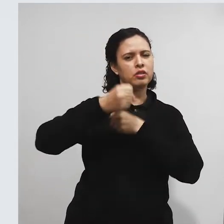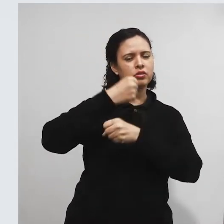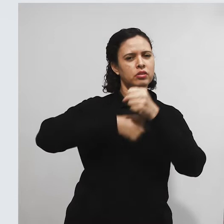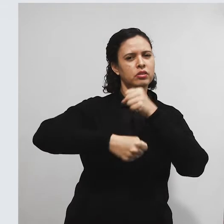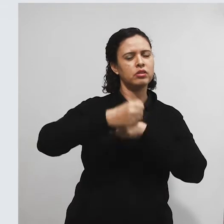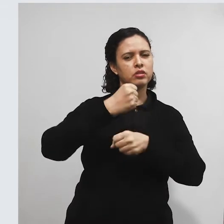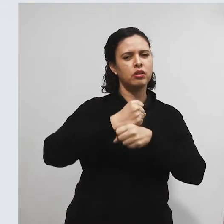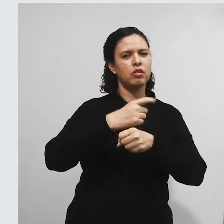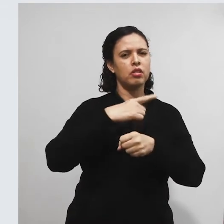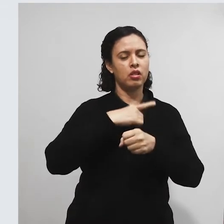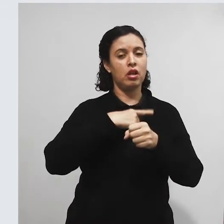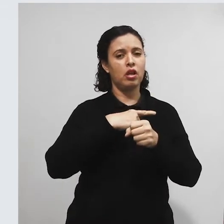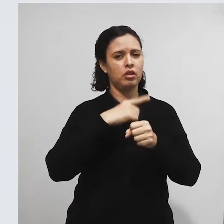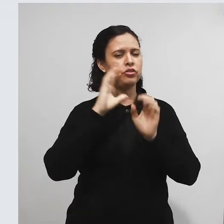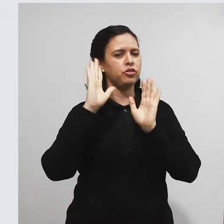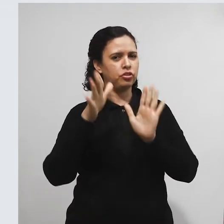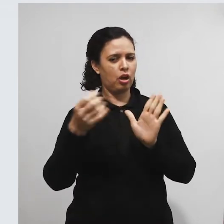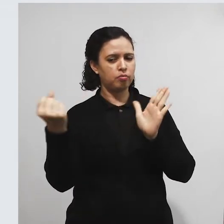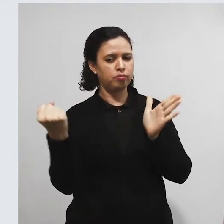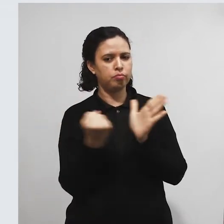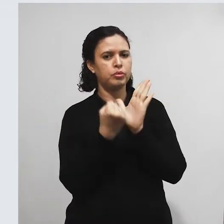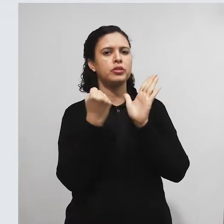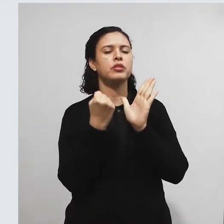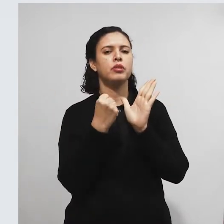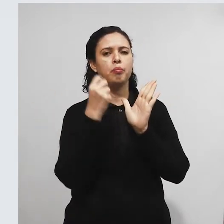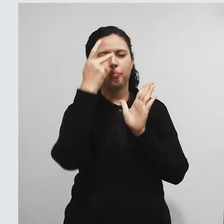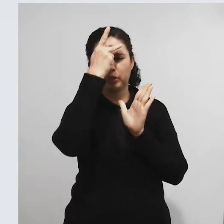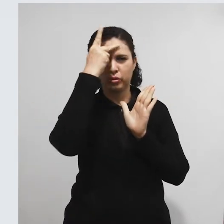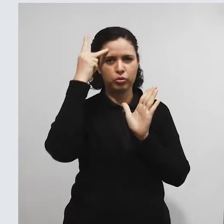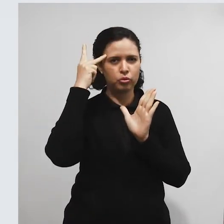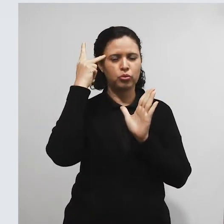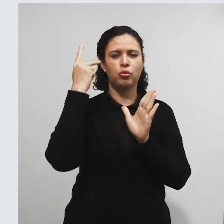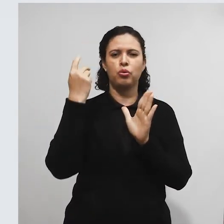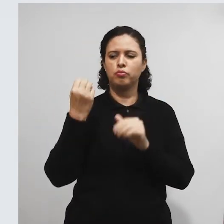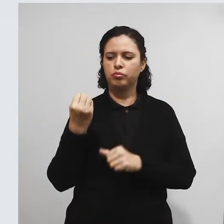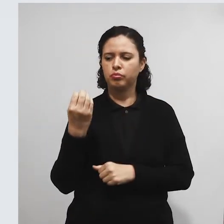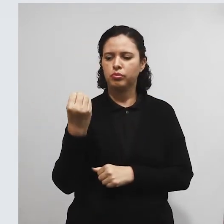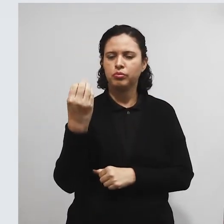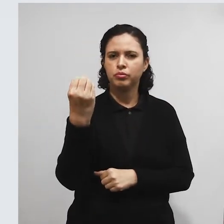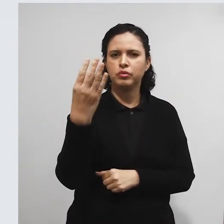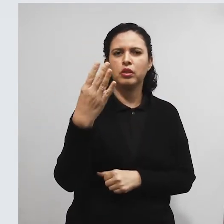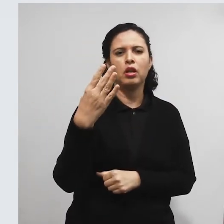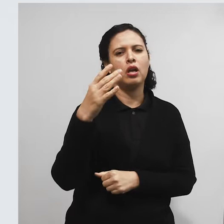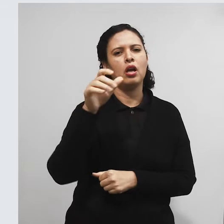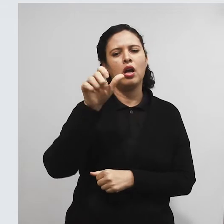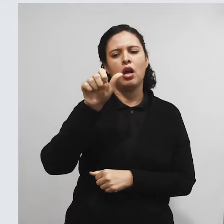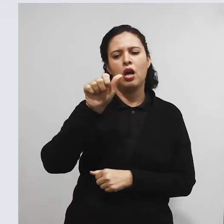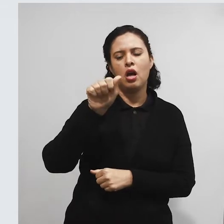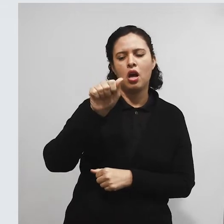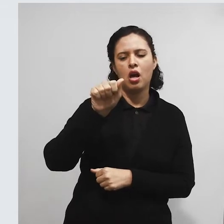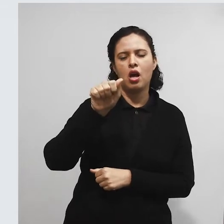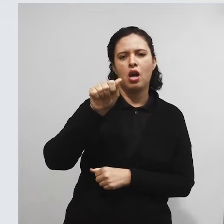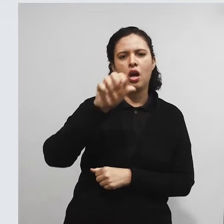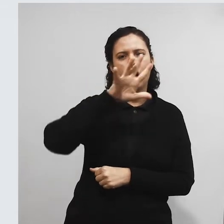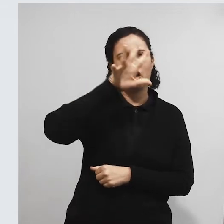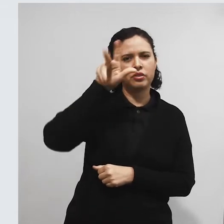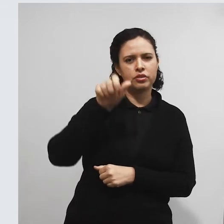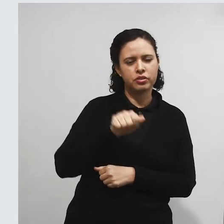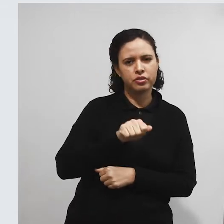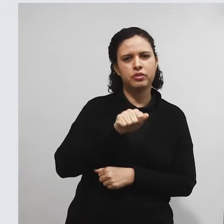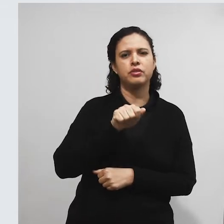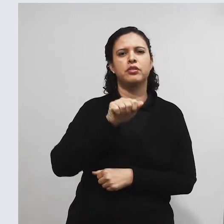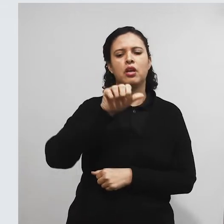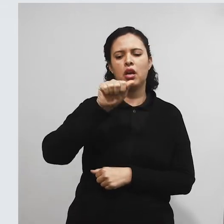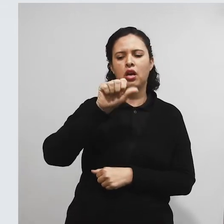gente sabe que há registros de viajantes, né? Seja na Ásia, seja na Europa,